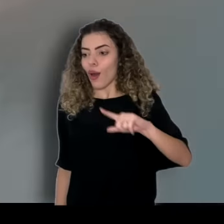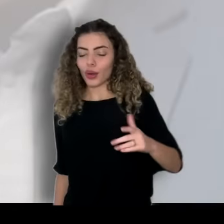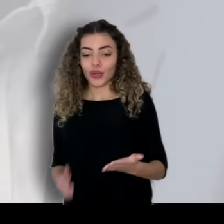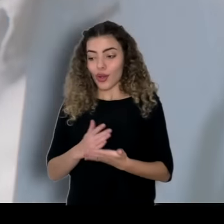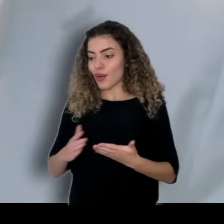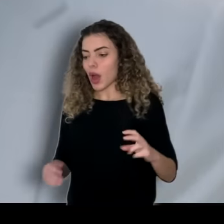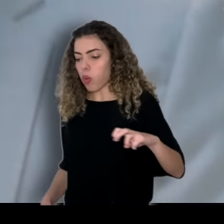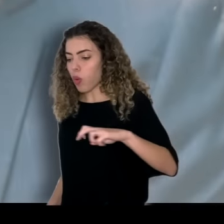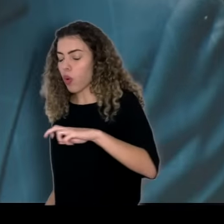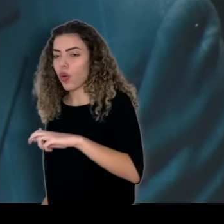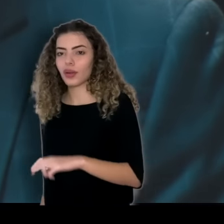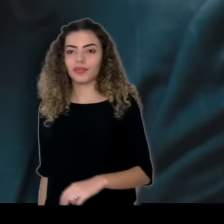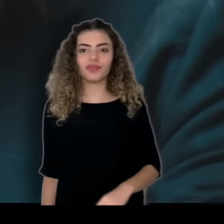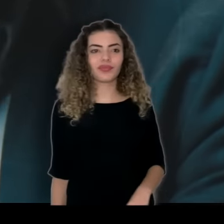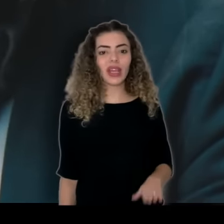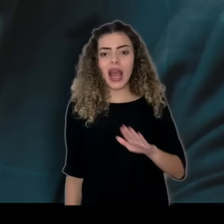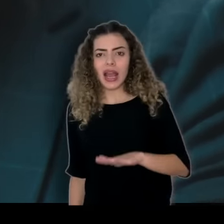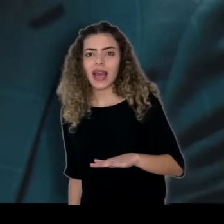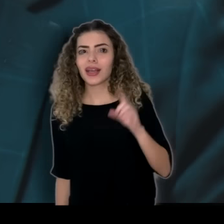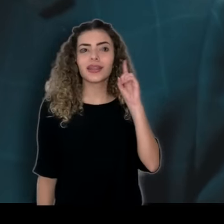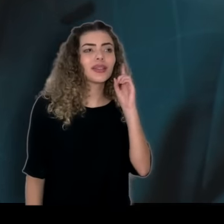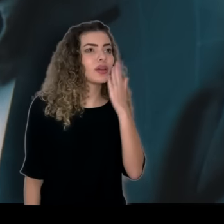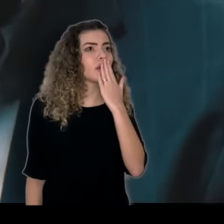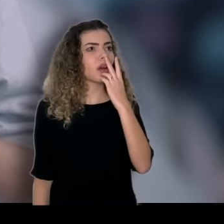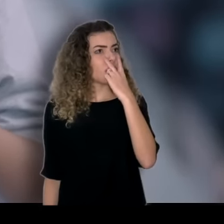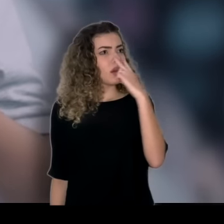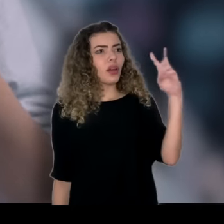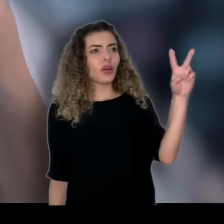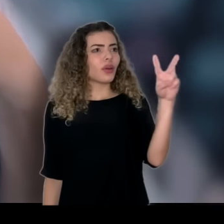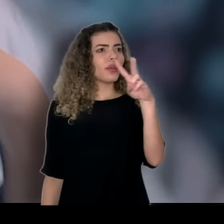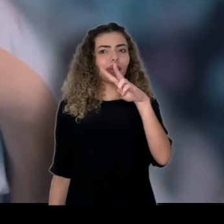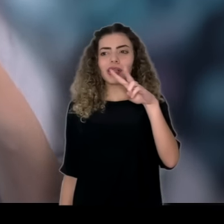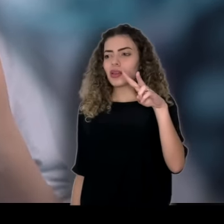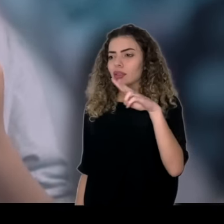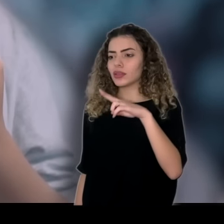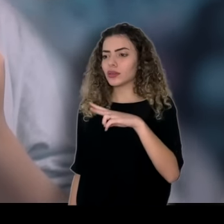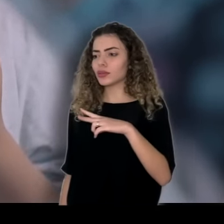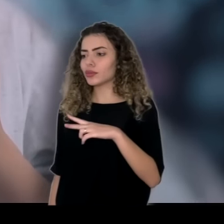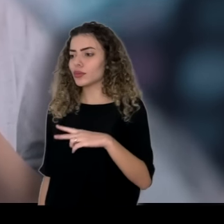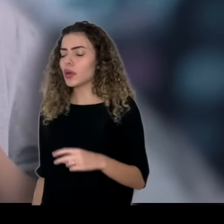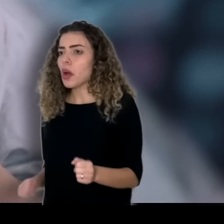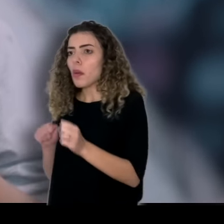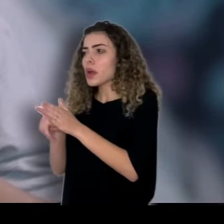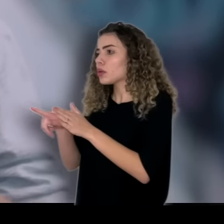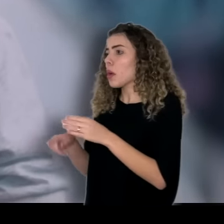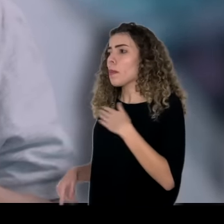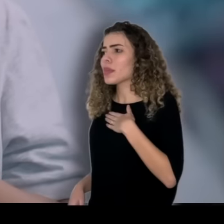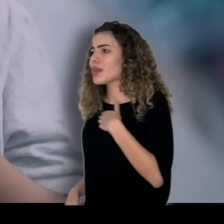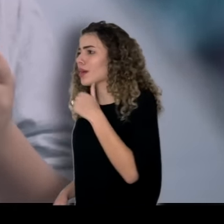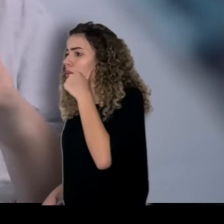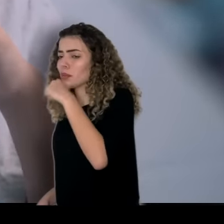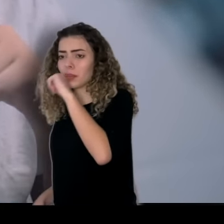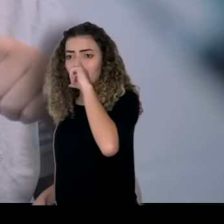começava a correr E a criança surda e muda começou a observar E em libras pra mamãe perguntou